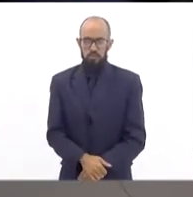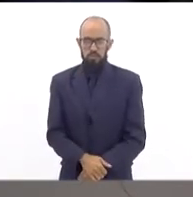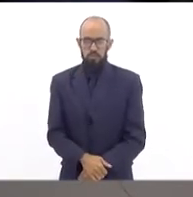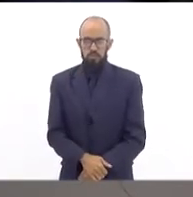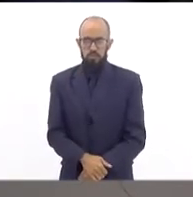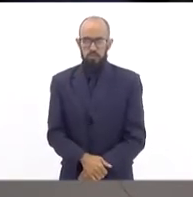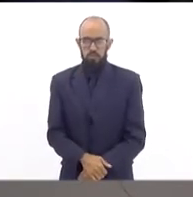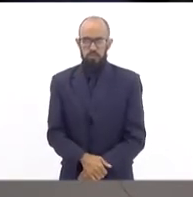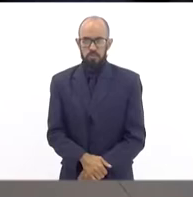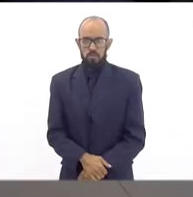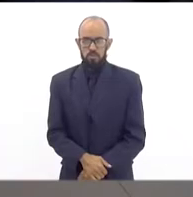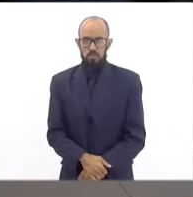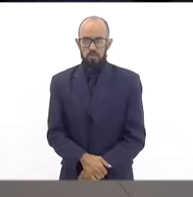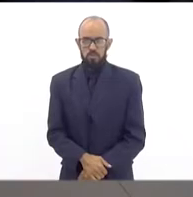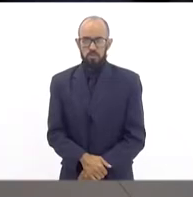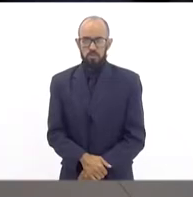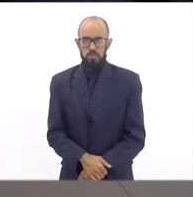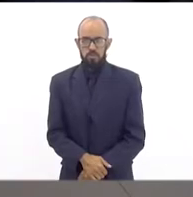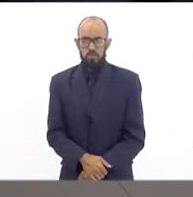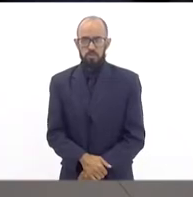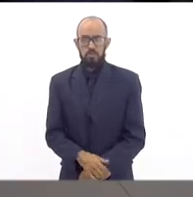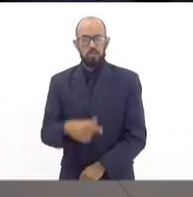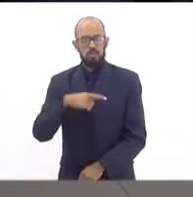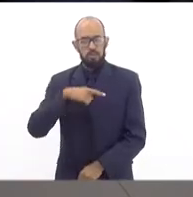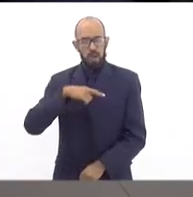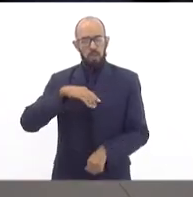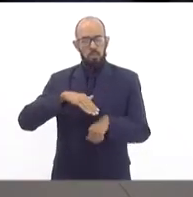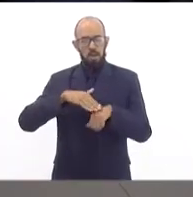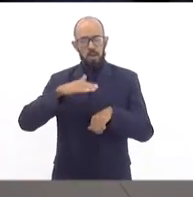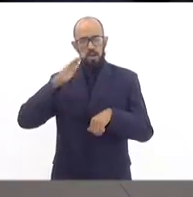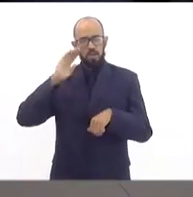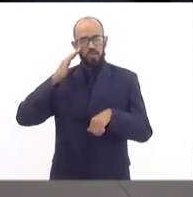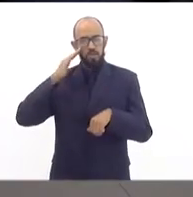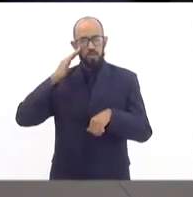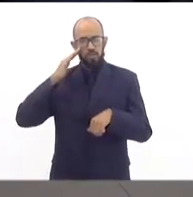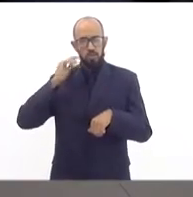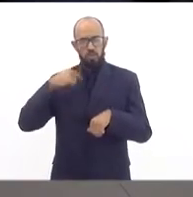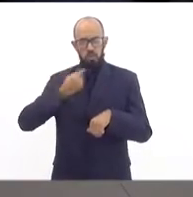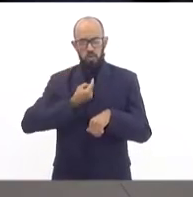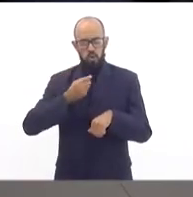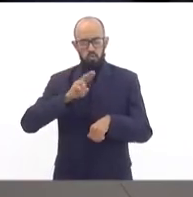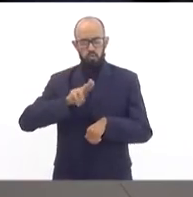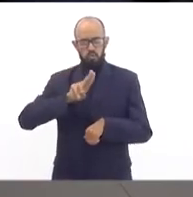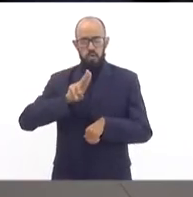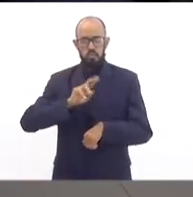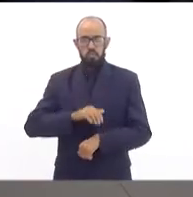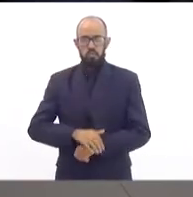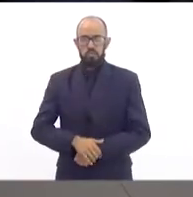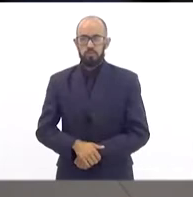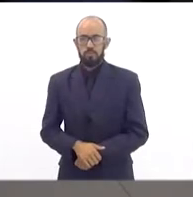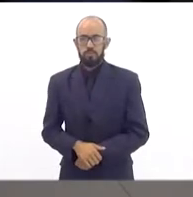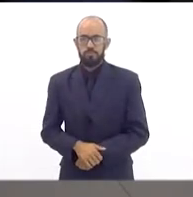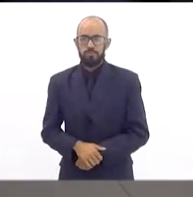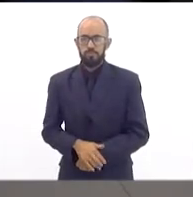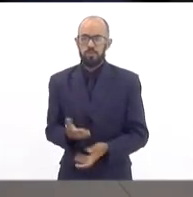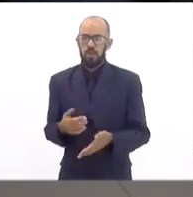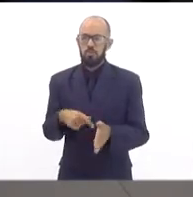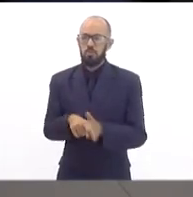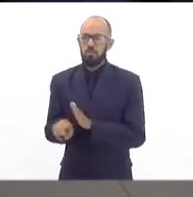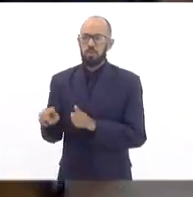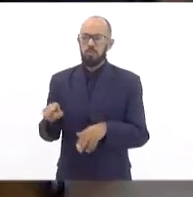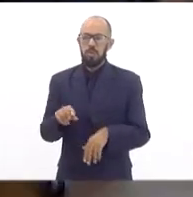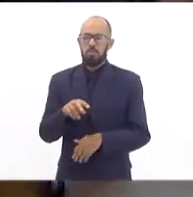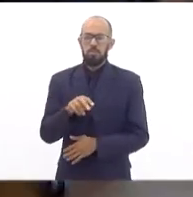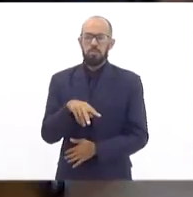que tenham um pouco mais de compreensão com nós, os usuários. Eu queria fazer uma pergunta para você, Cátia, que